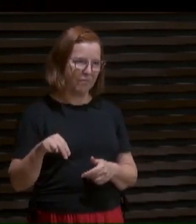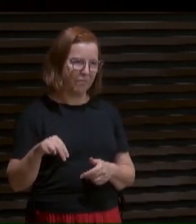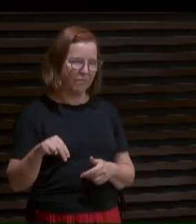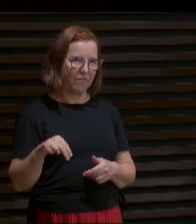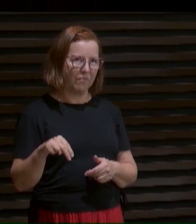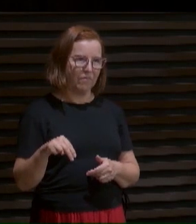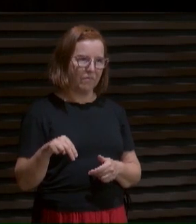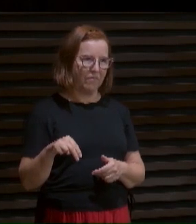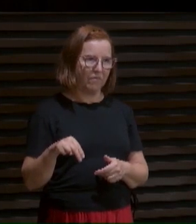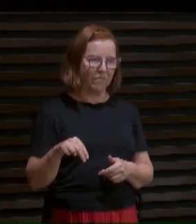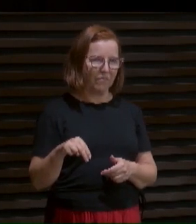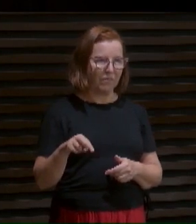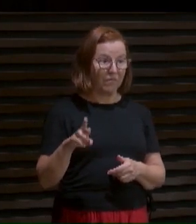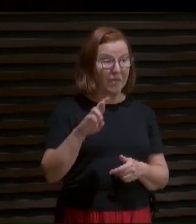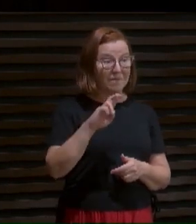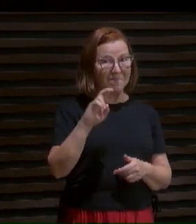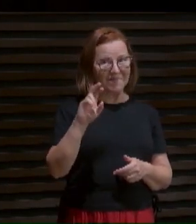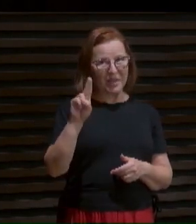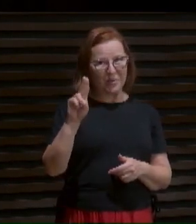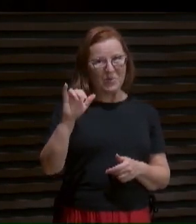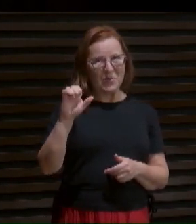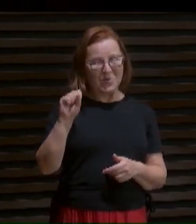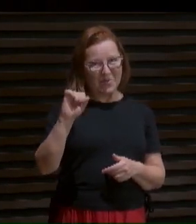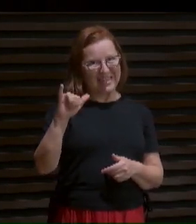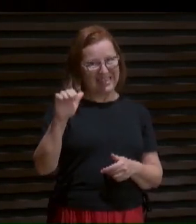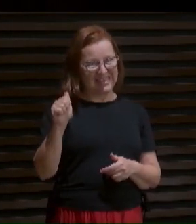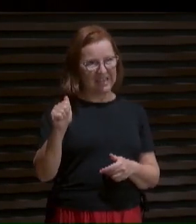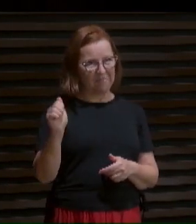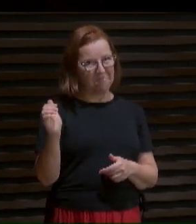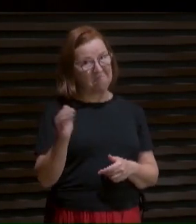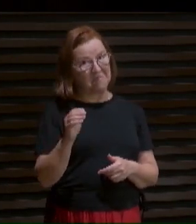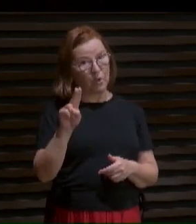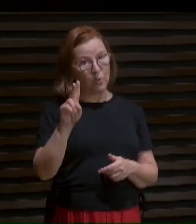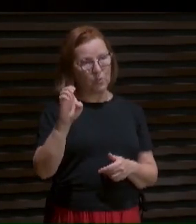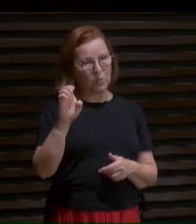Rússia e Ucrânia